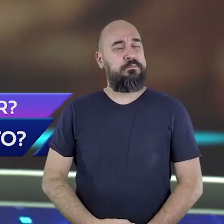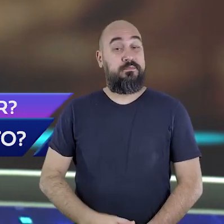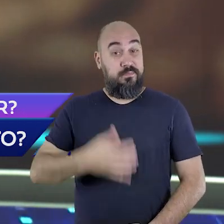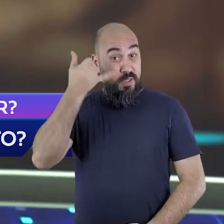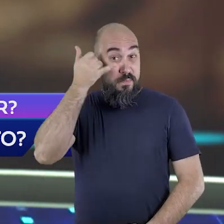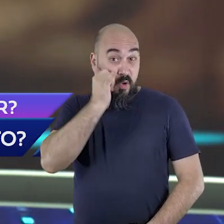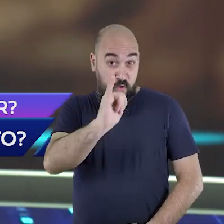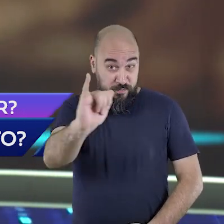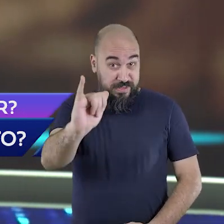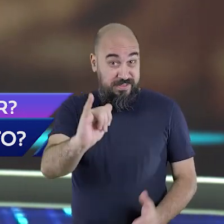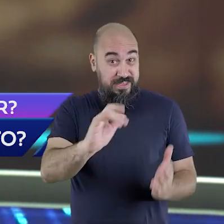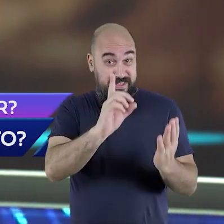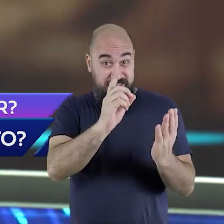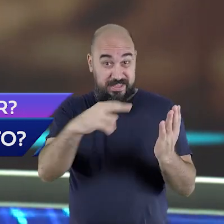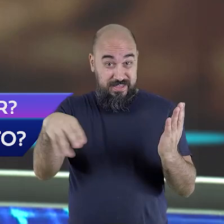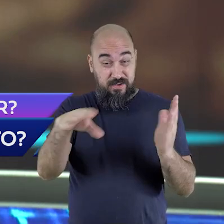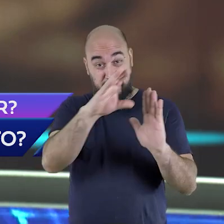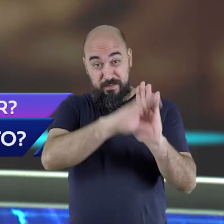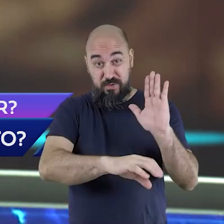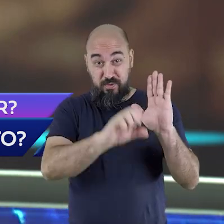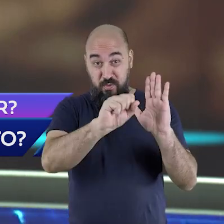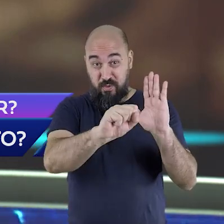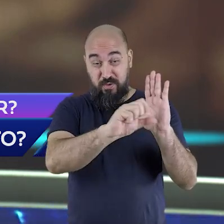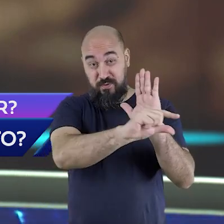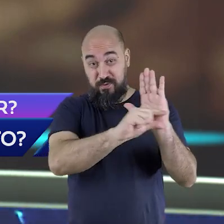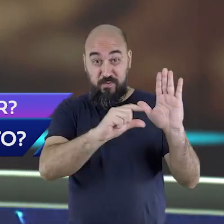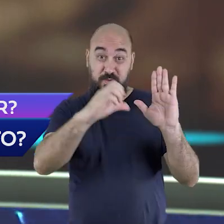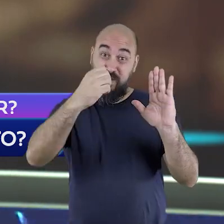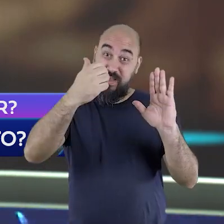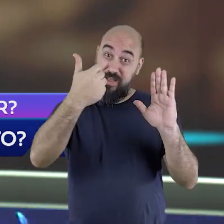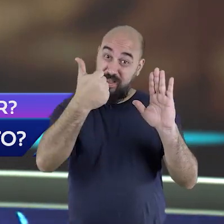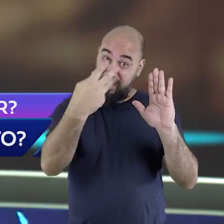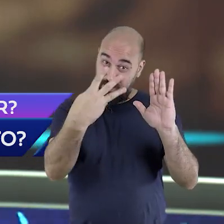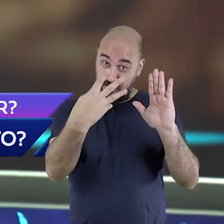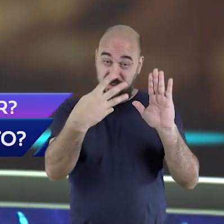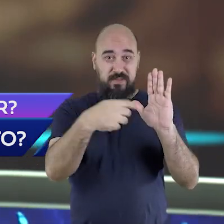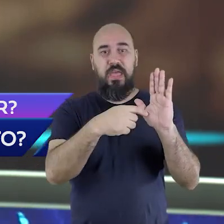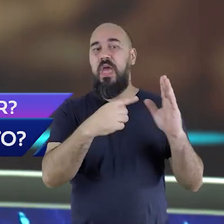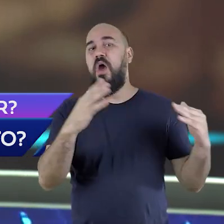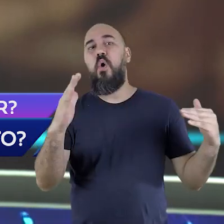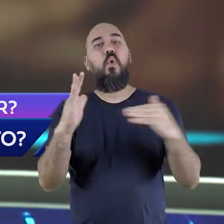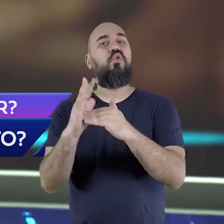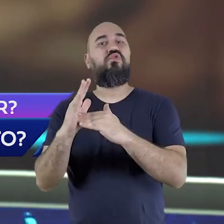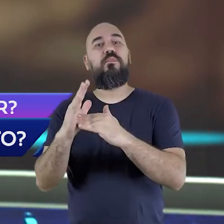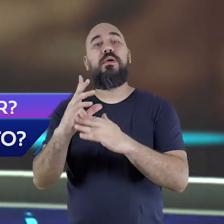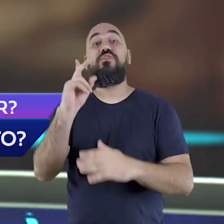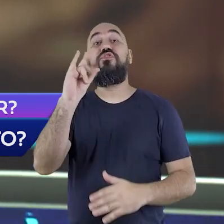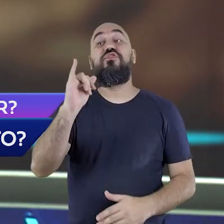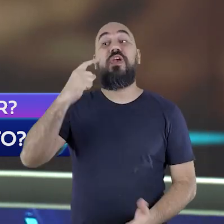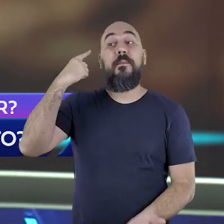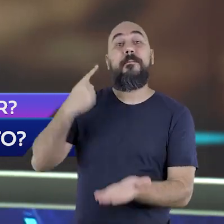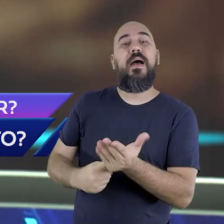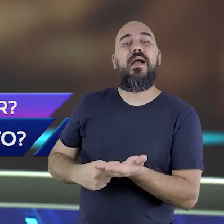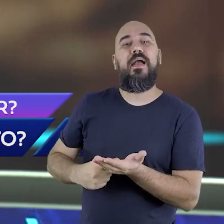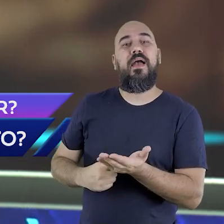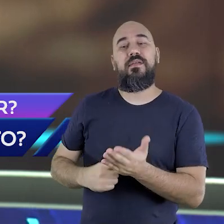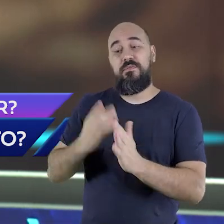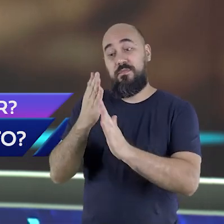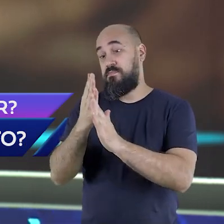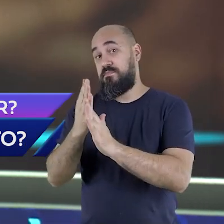Essa profecia de Daniel 8,14 é a última profecia com data marcada na Bíblia. A partir